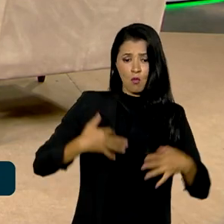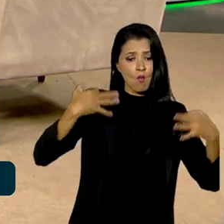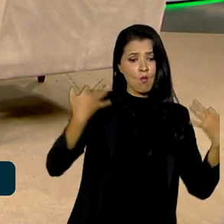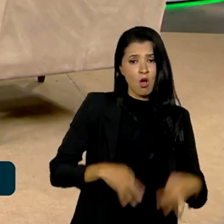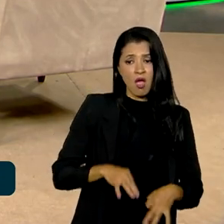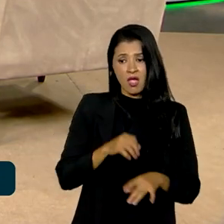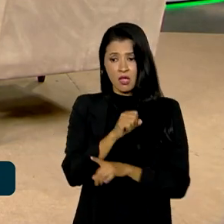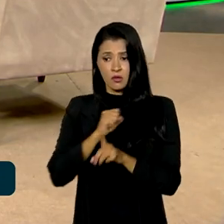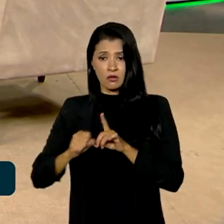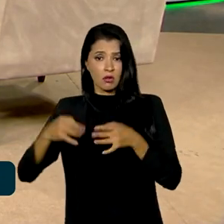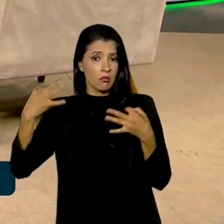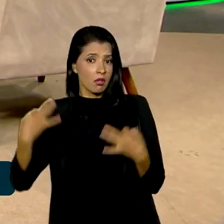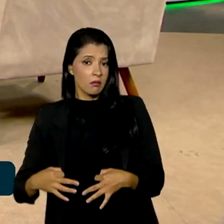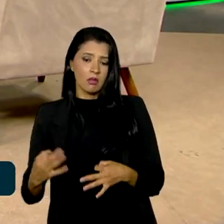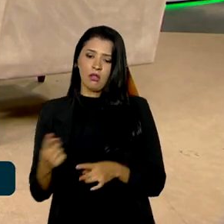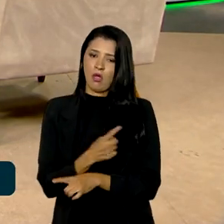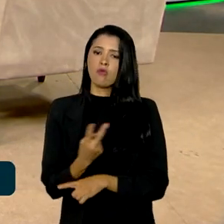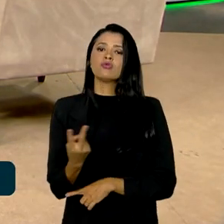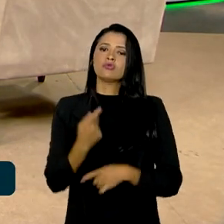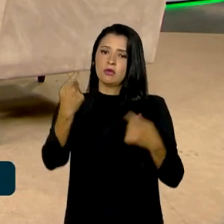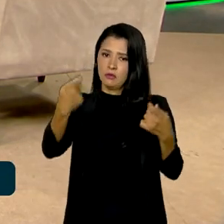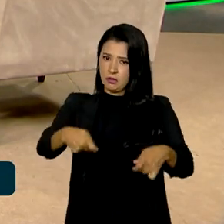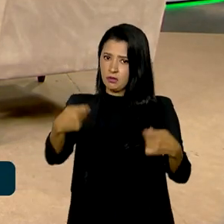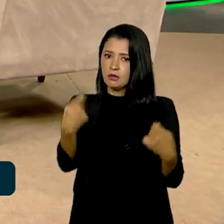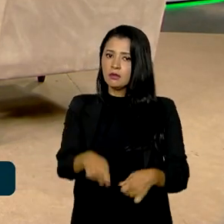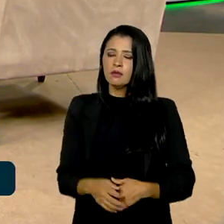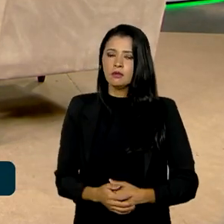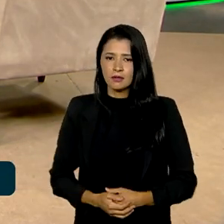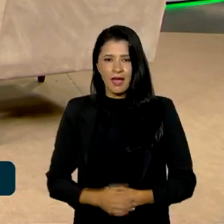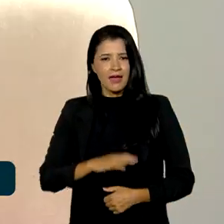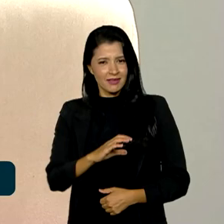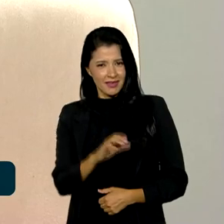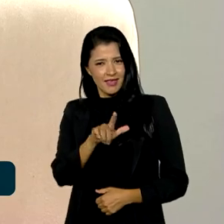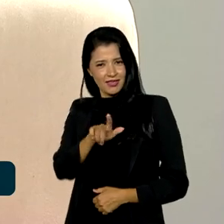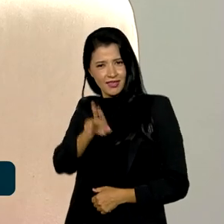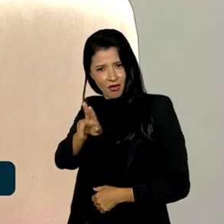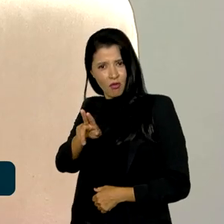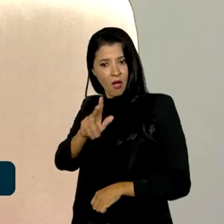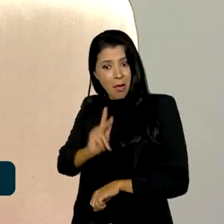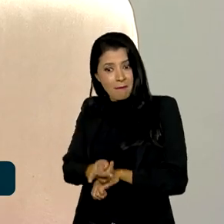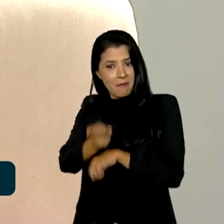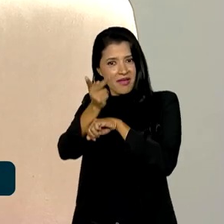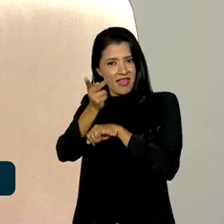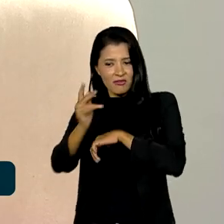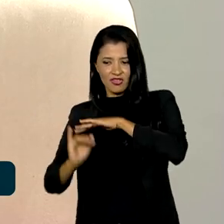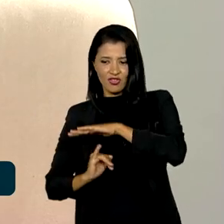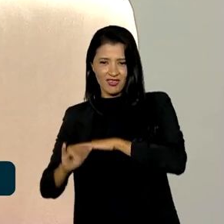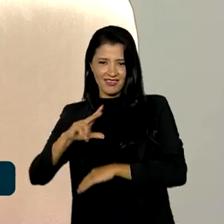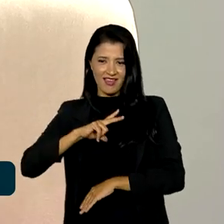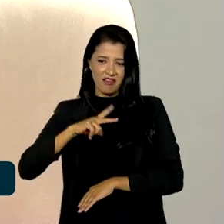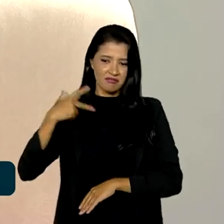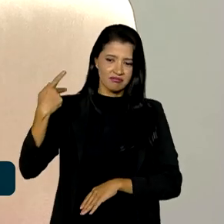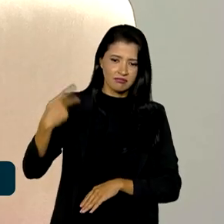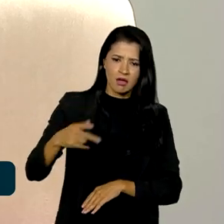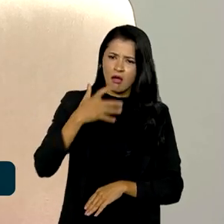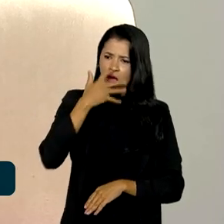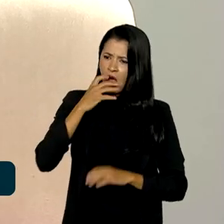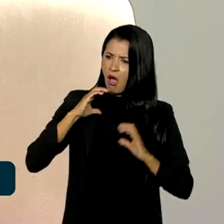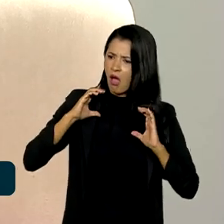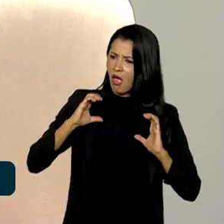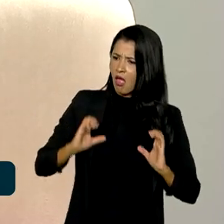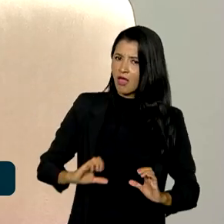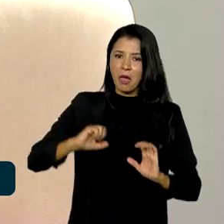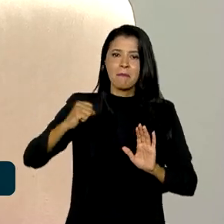uma sociedade íntegra e vice-versa. Inclusive, a CGU premia, né, instituições privadas, né, pela ética, é o